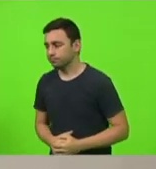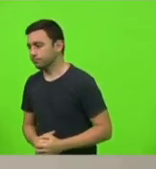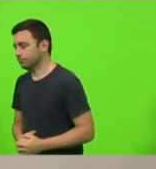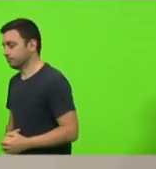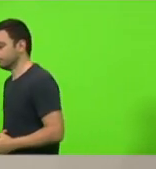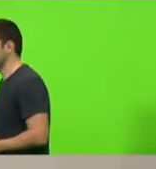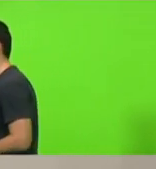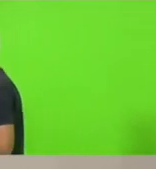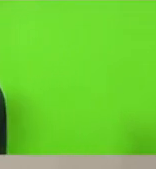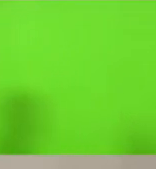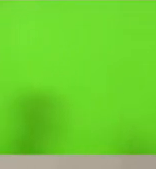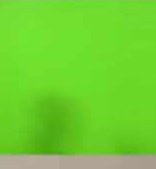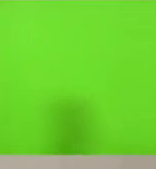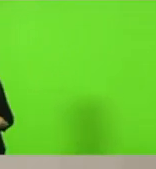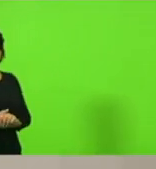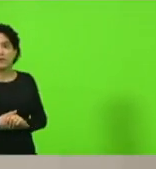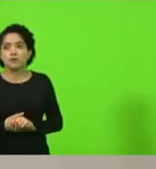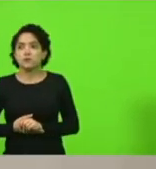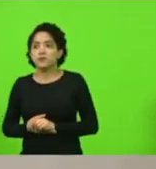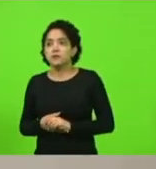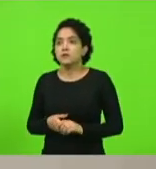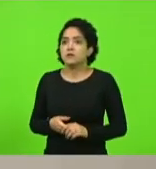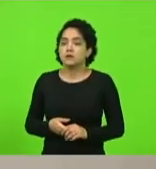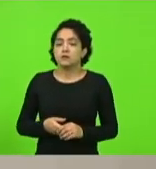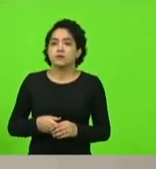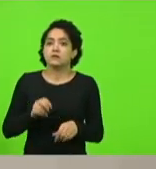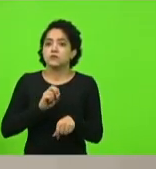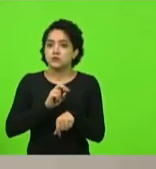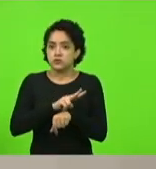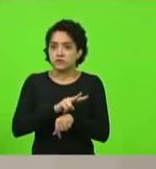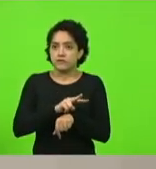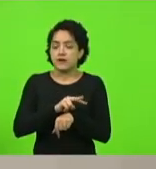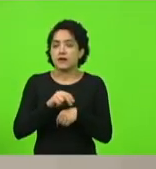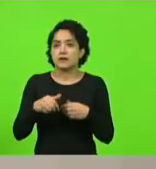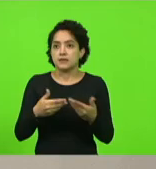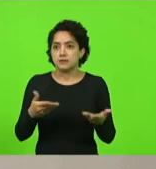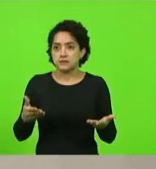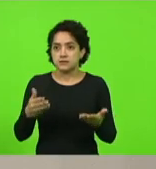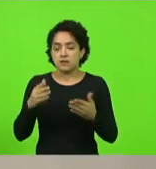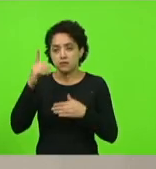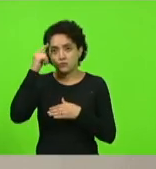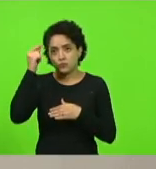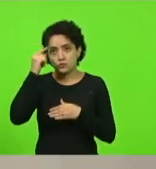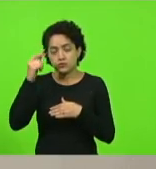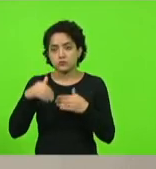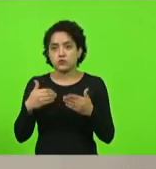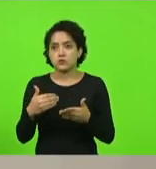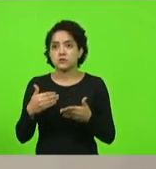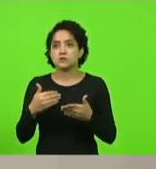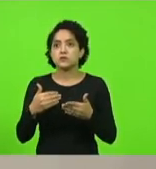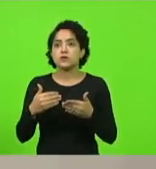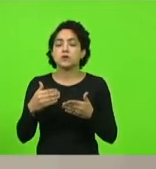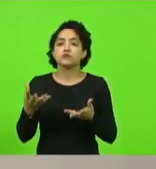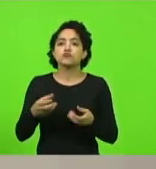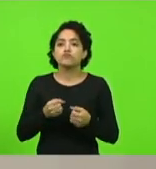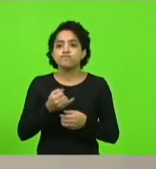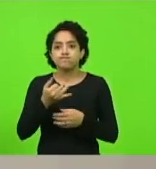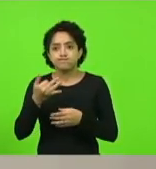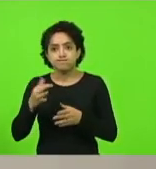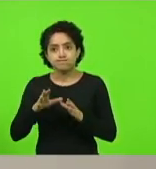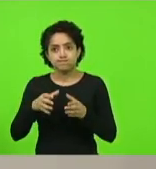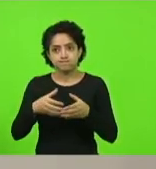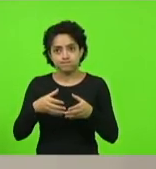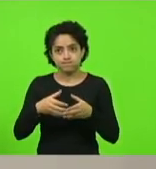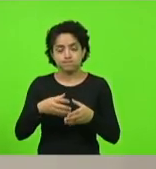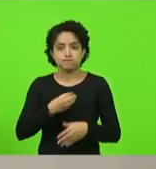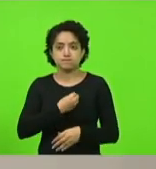eivada de discrepância. O quantitativo de vagas disponibilizadas às graduações não acompanha o quantitativo do efetivo existente. E mais,